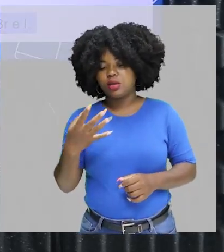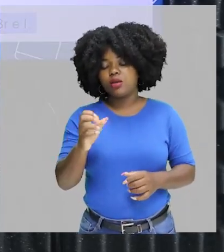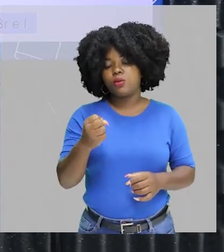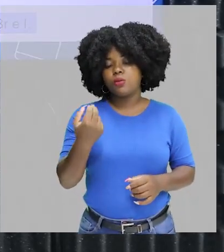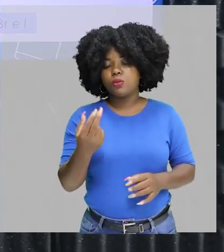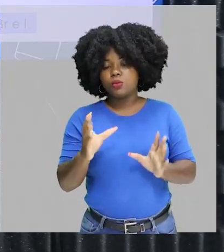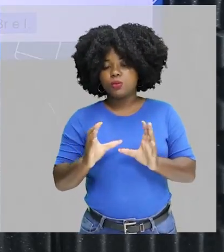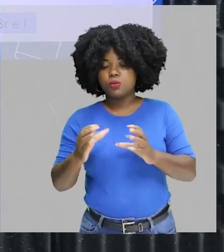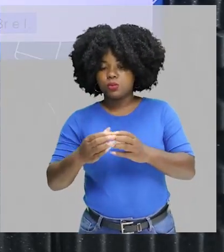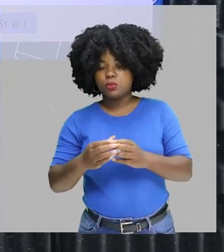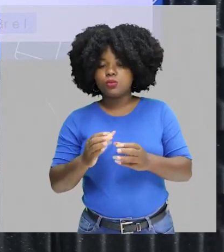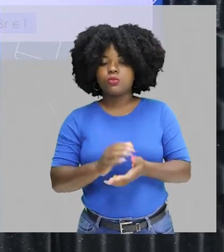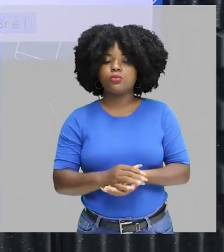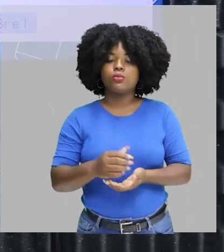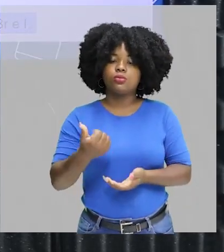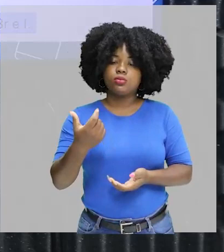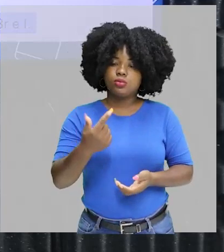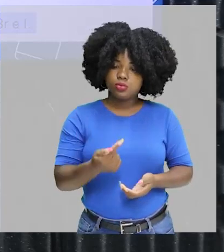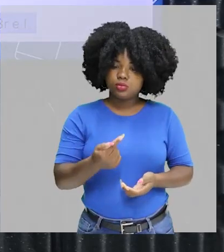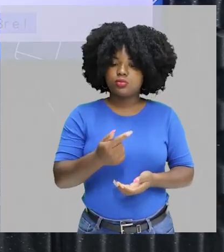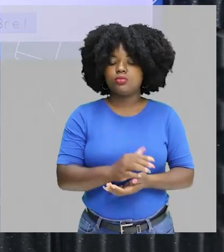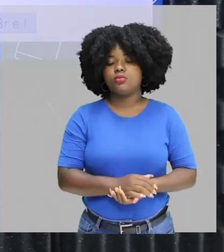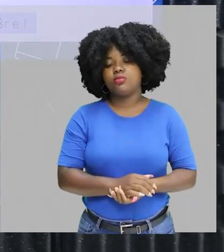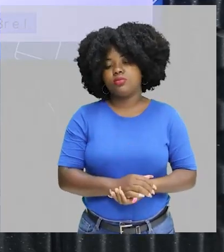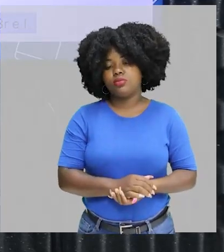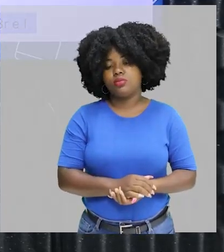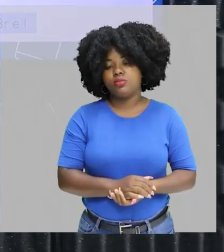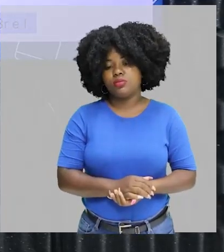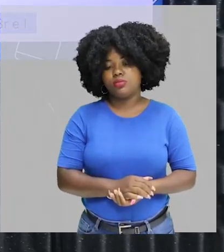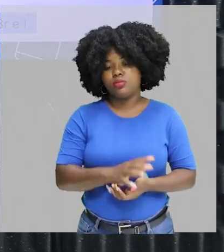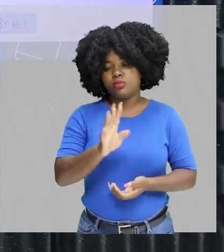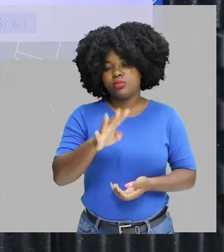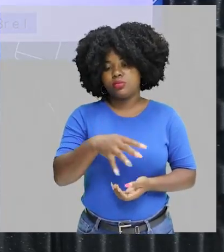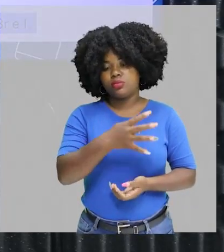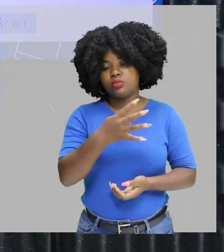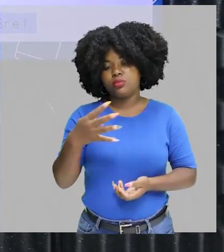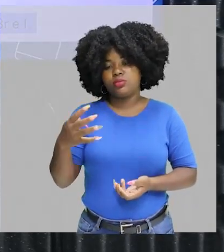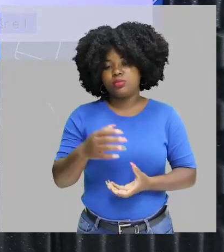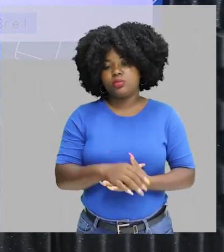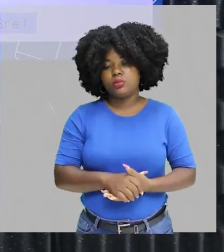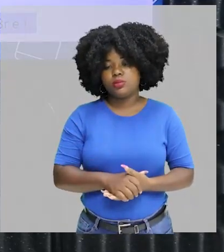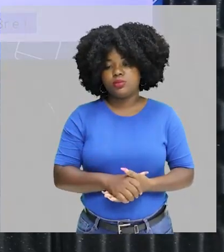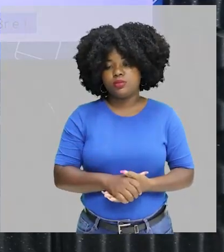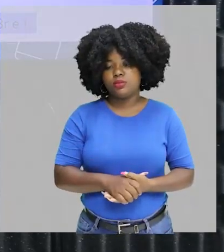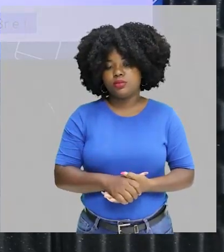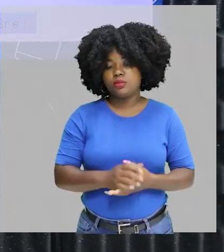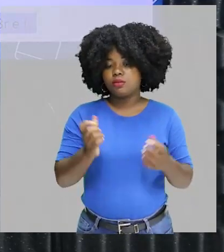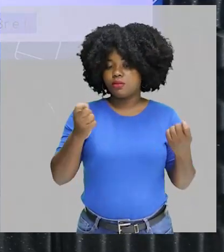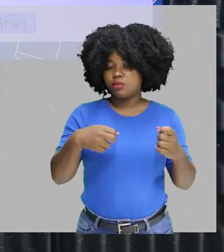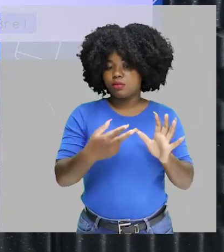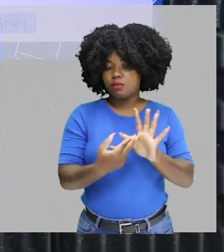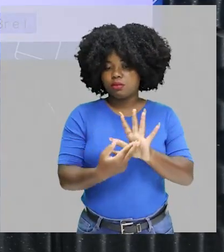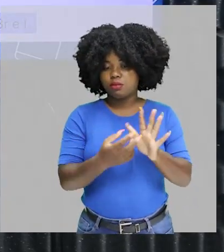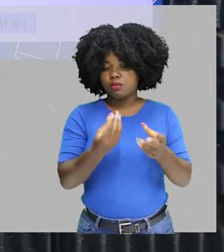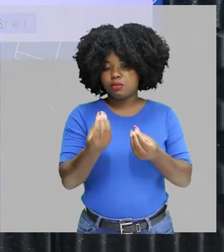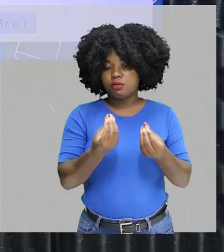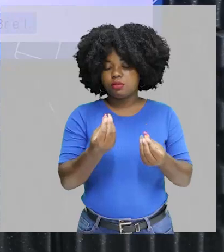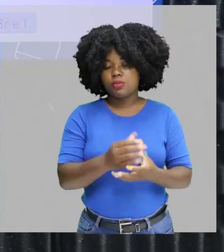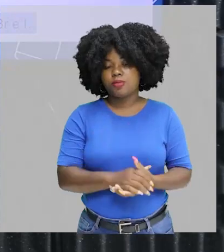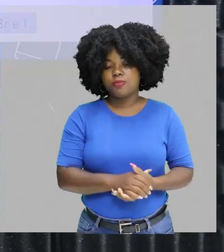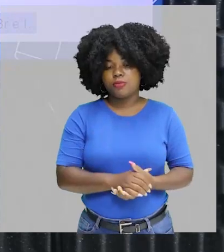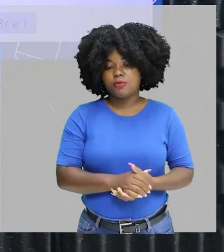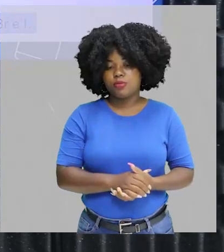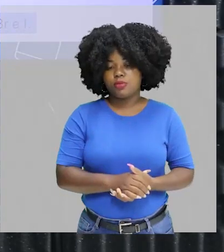o grupo 17, lá da tabela periódica. Certo? Podemos representar